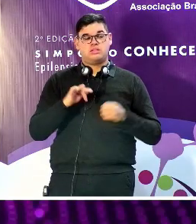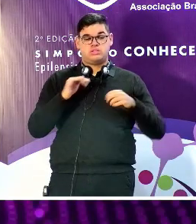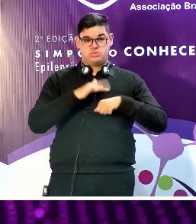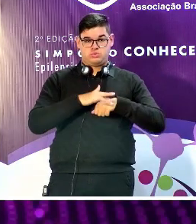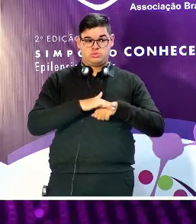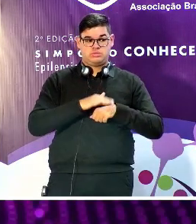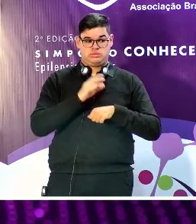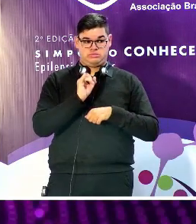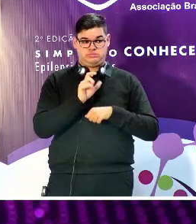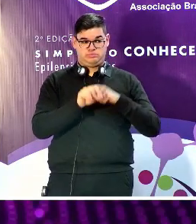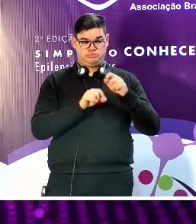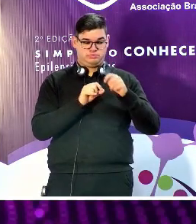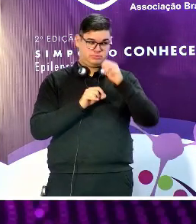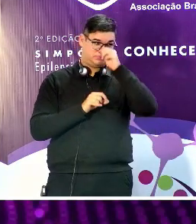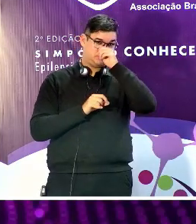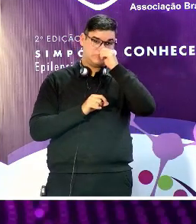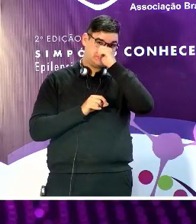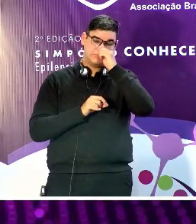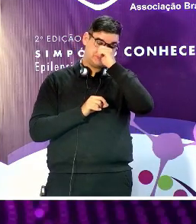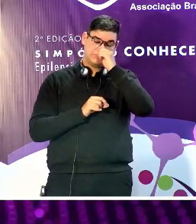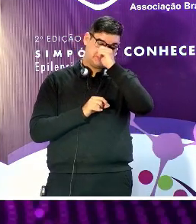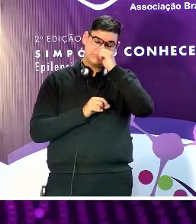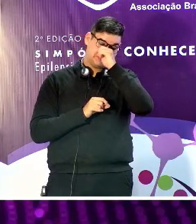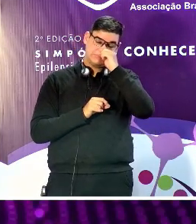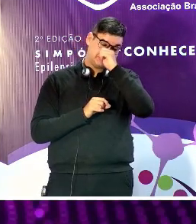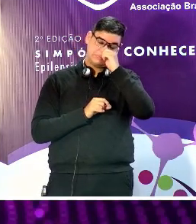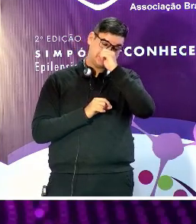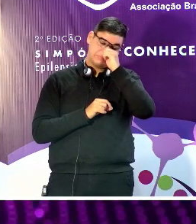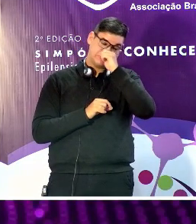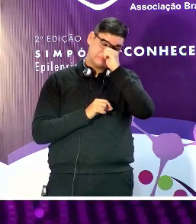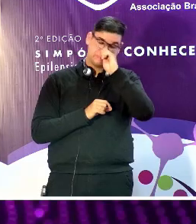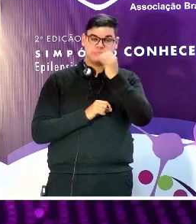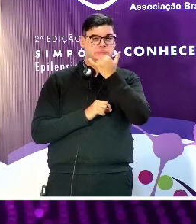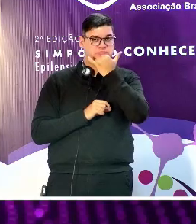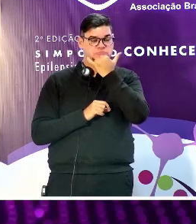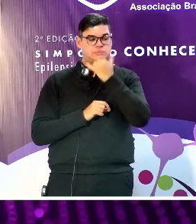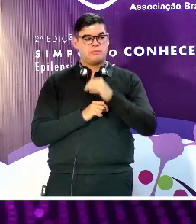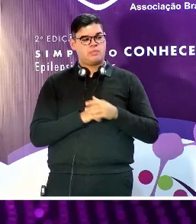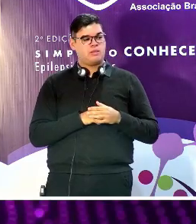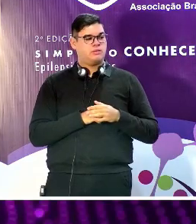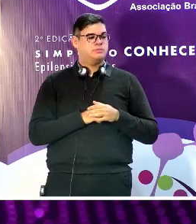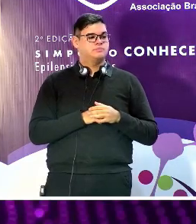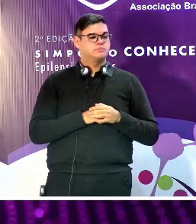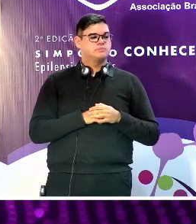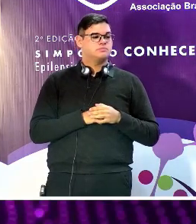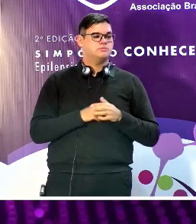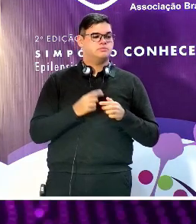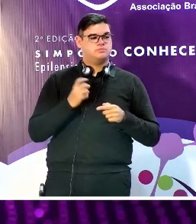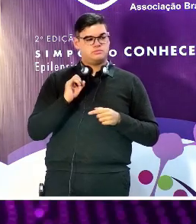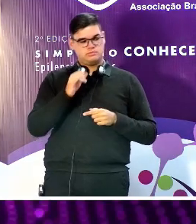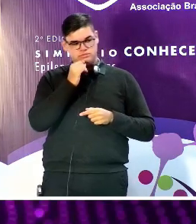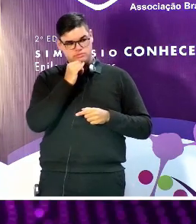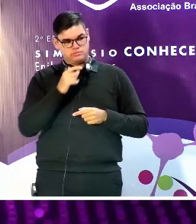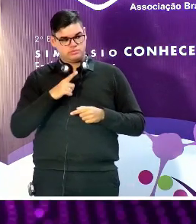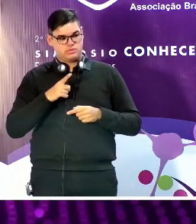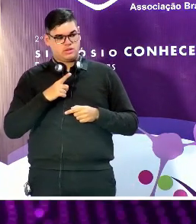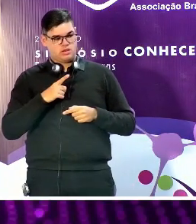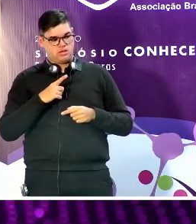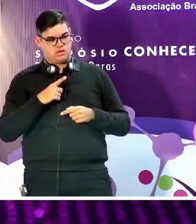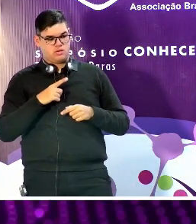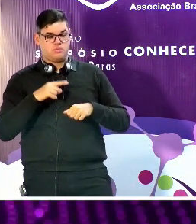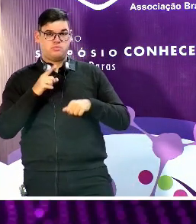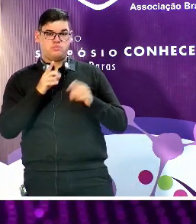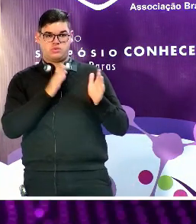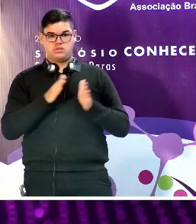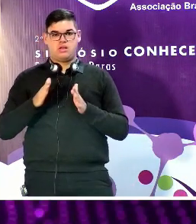né, devido às múltiplas crises, também produzem um processo inflamatório no sistema nervoso que agrava, né,